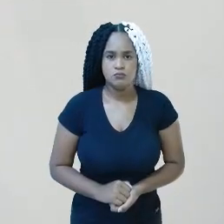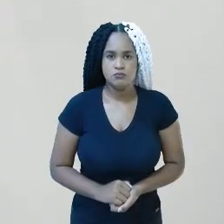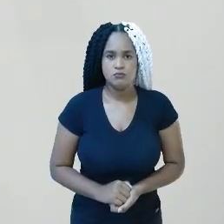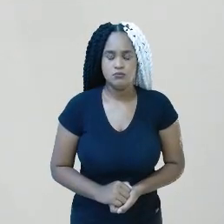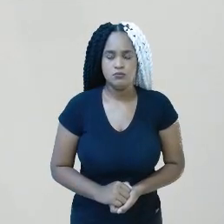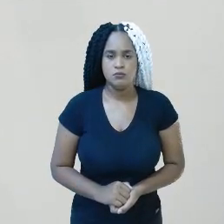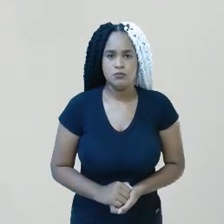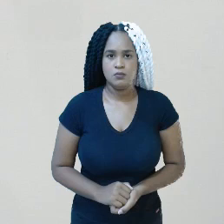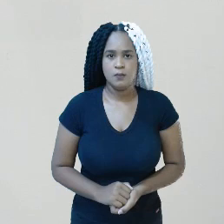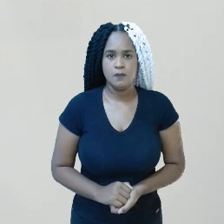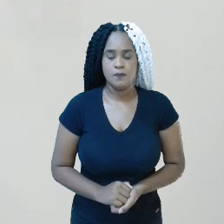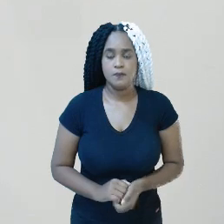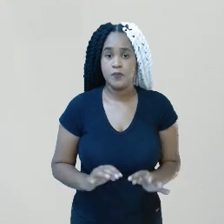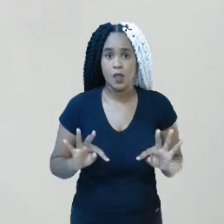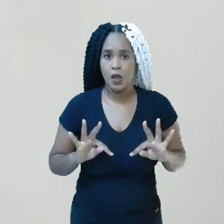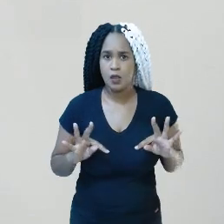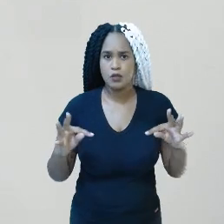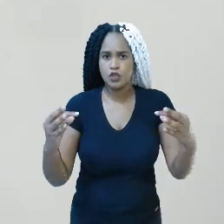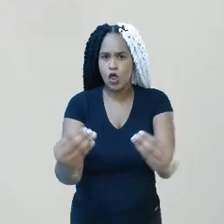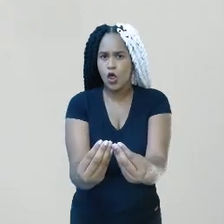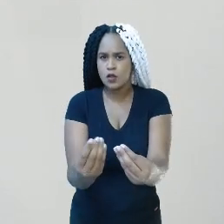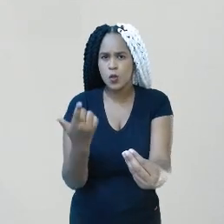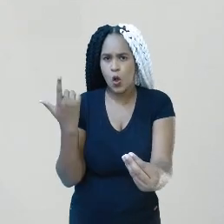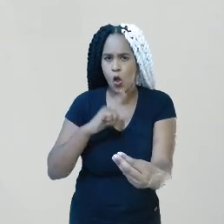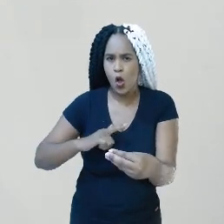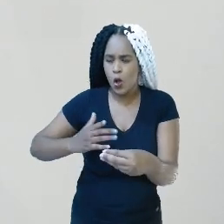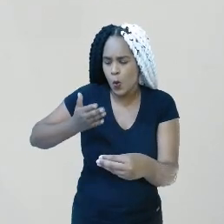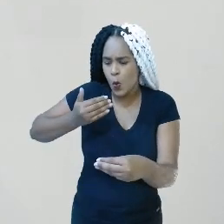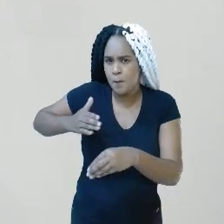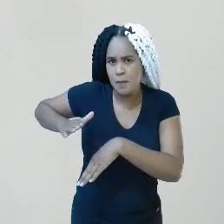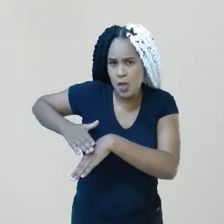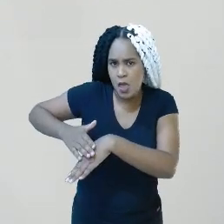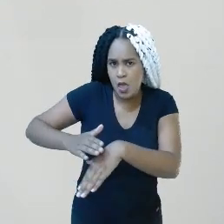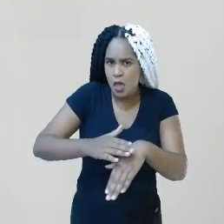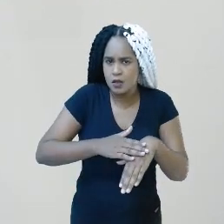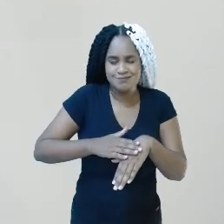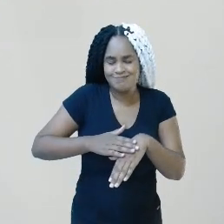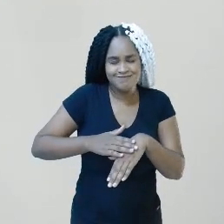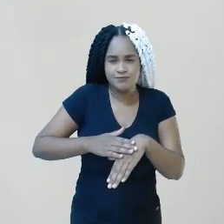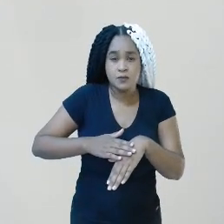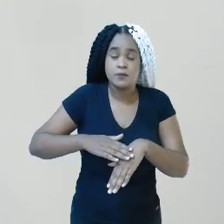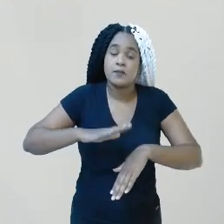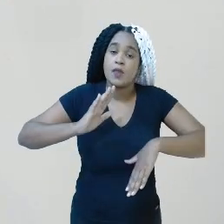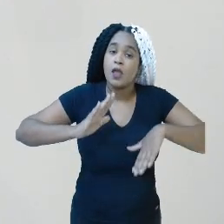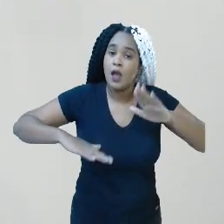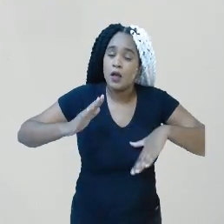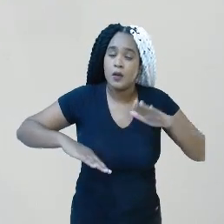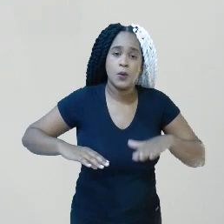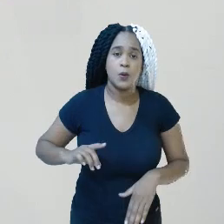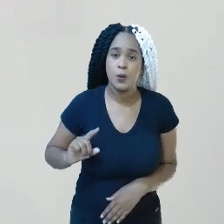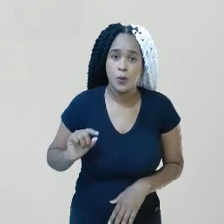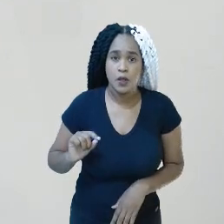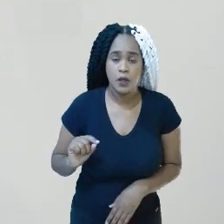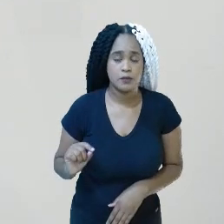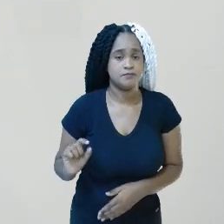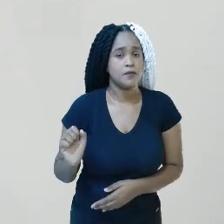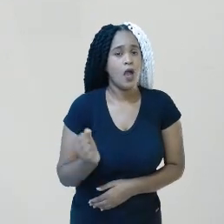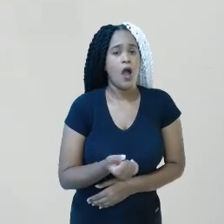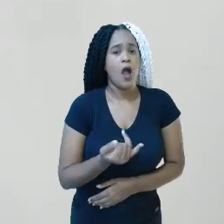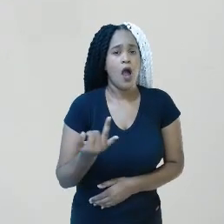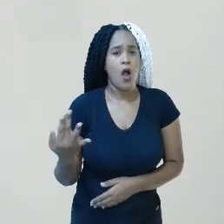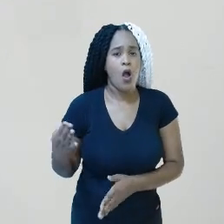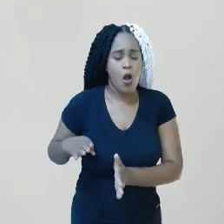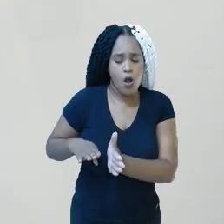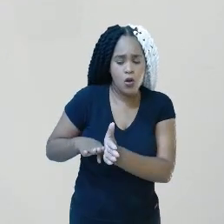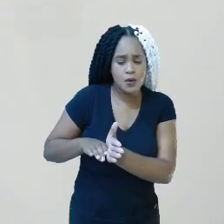seres autótrofos. Nem todas elas produzem a sua própria alimentação. Às vezes, algumas dessas bactérias elas